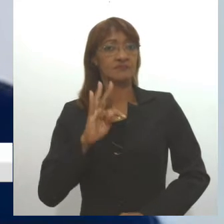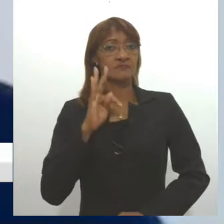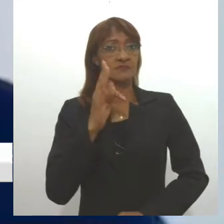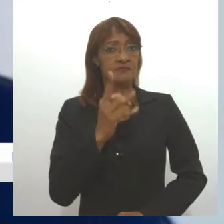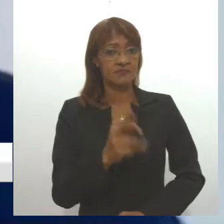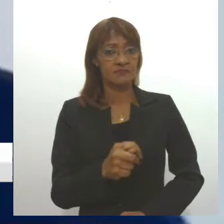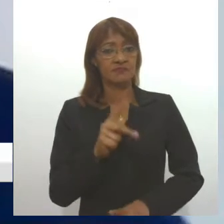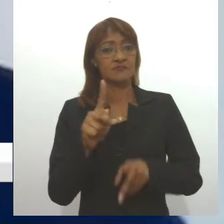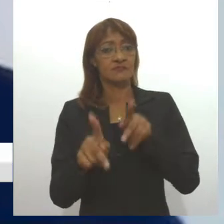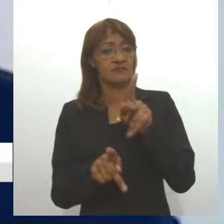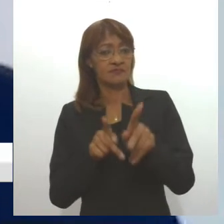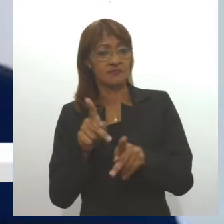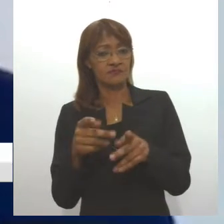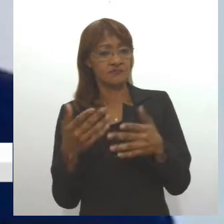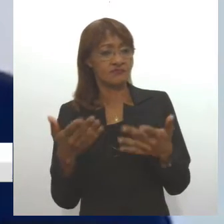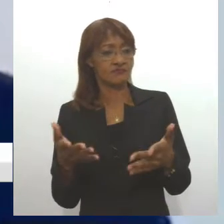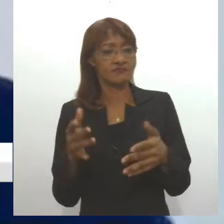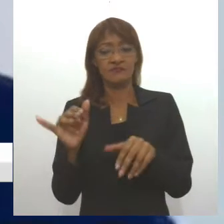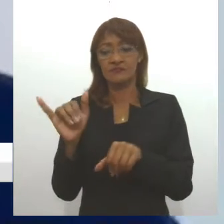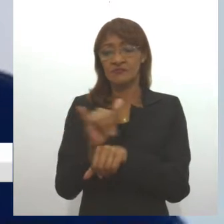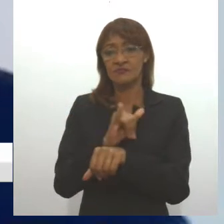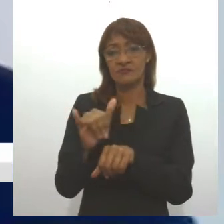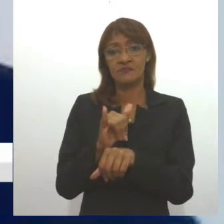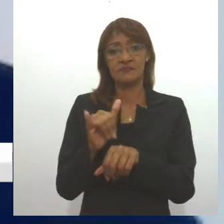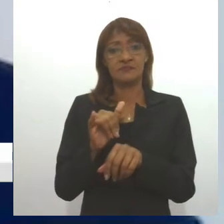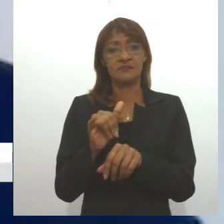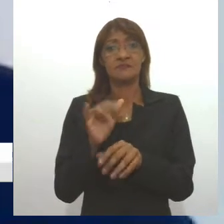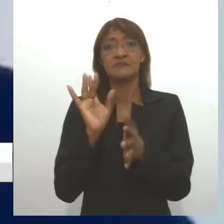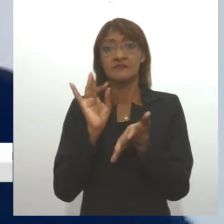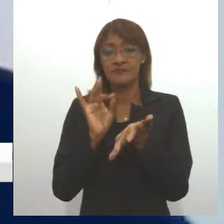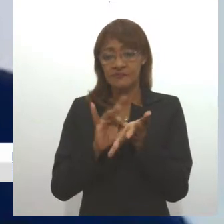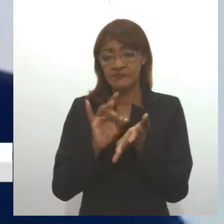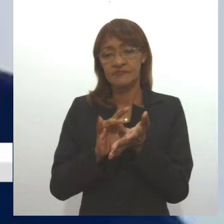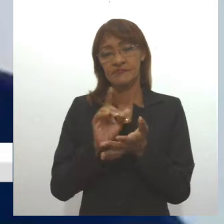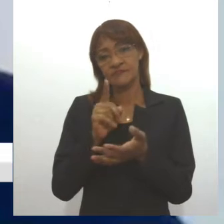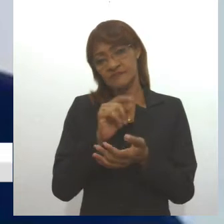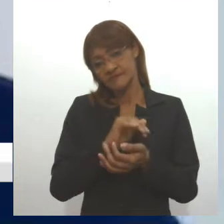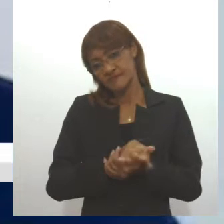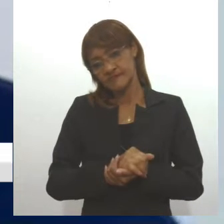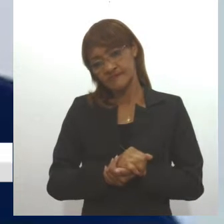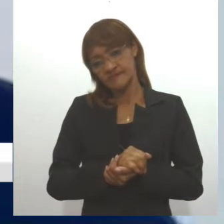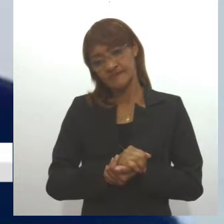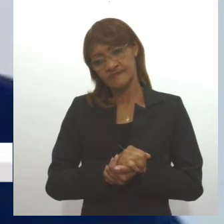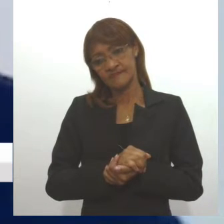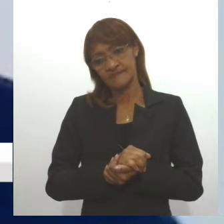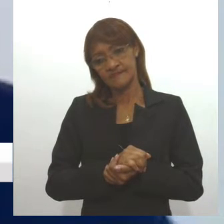nossa população. Mecanismos que sejam, de fato,